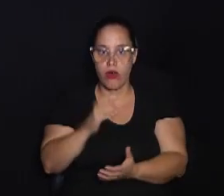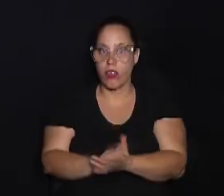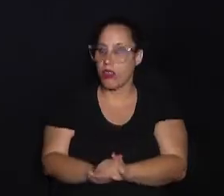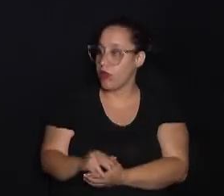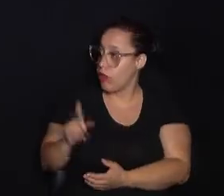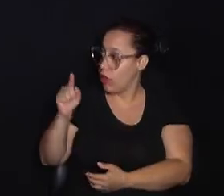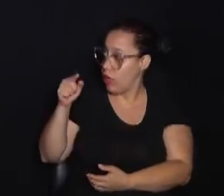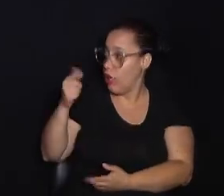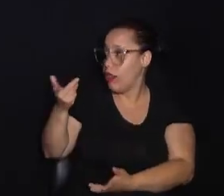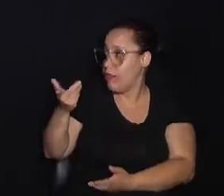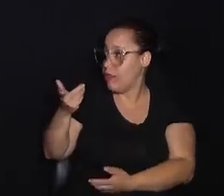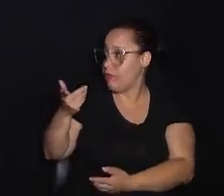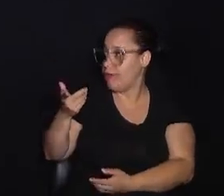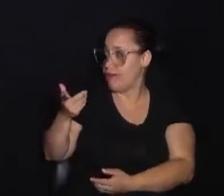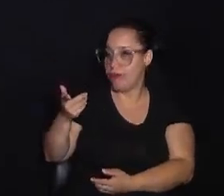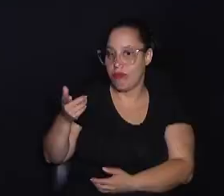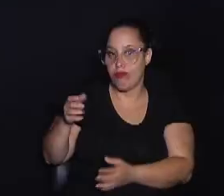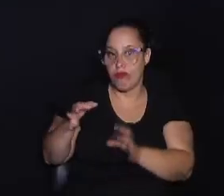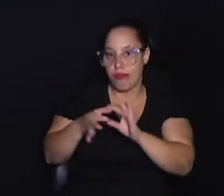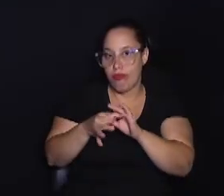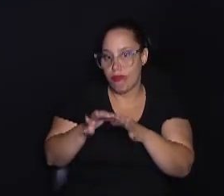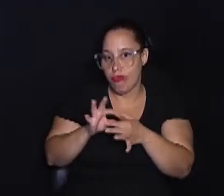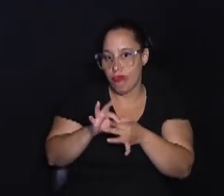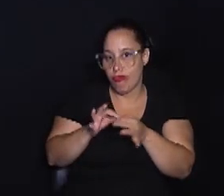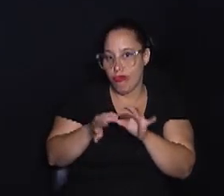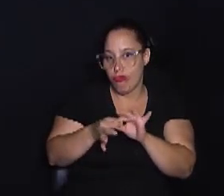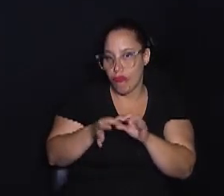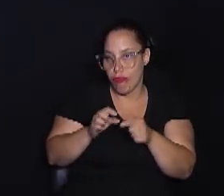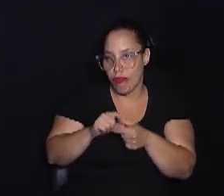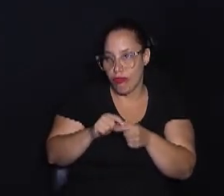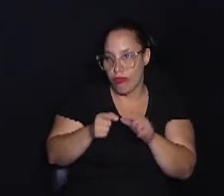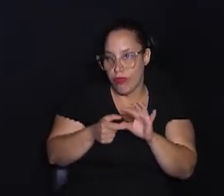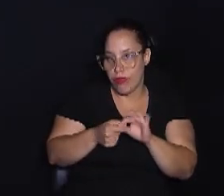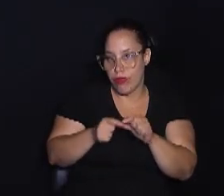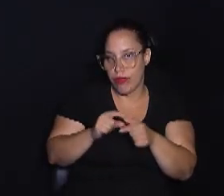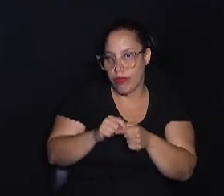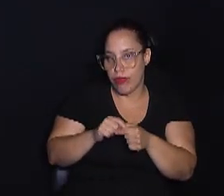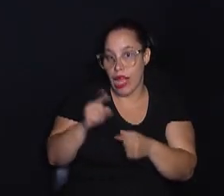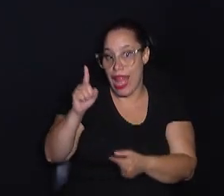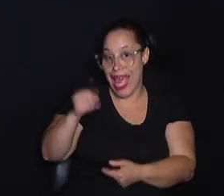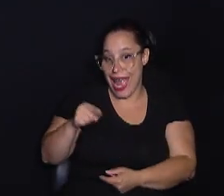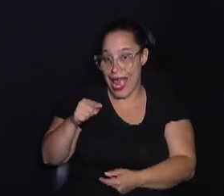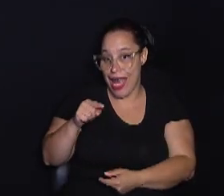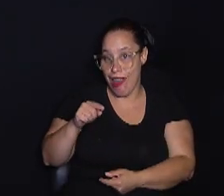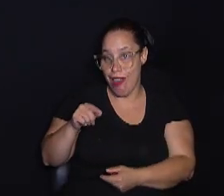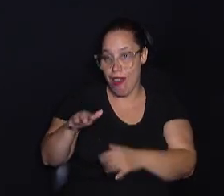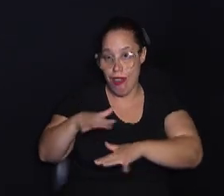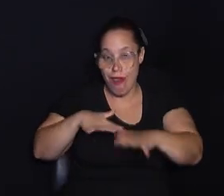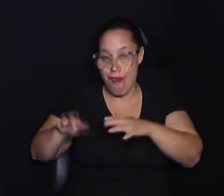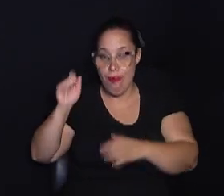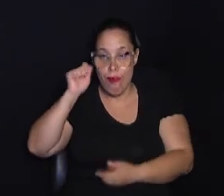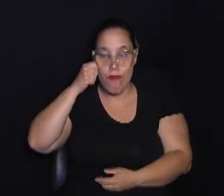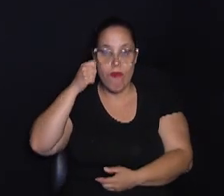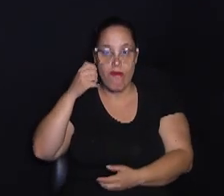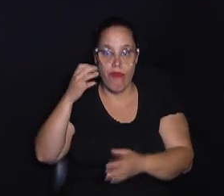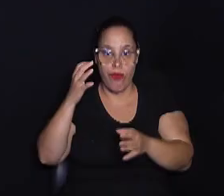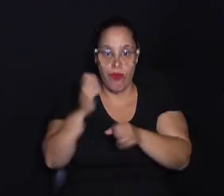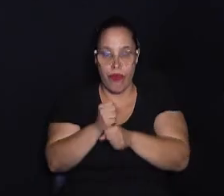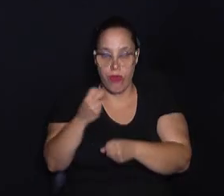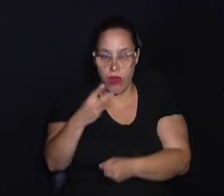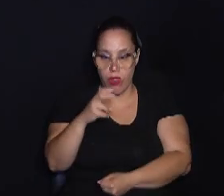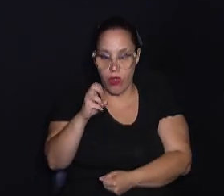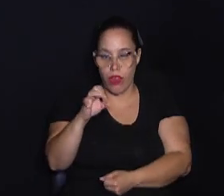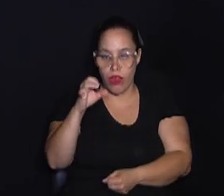É isso, né? É nesse contexto também, né? Campinas é um território negro. Esse ano, Campinas completou 250